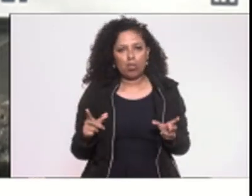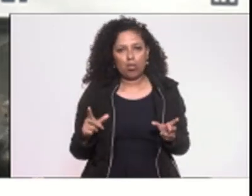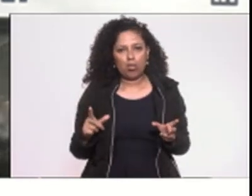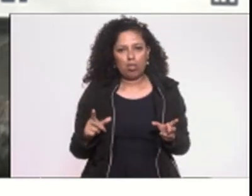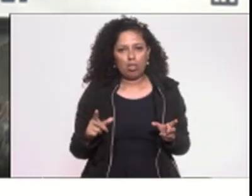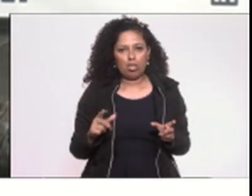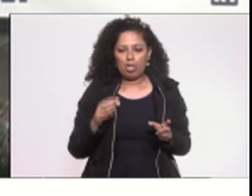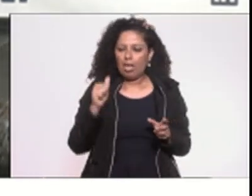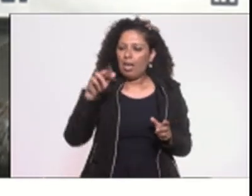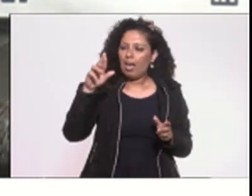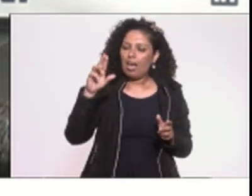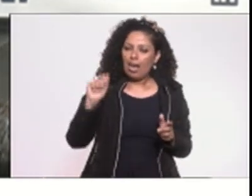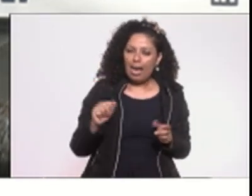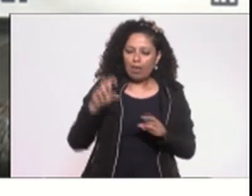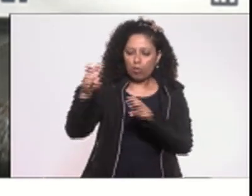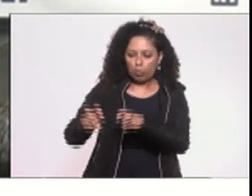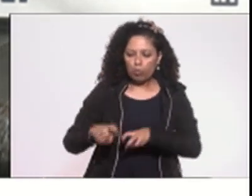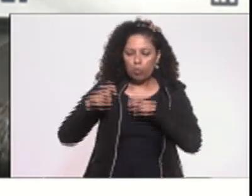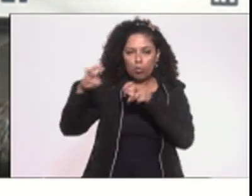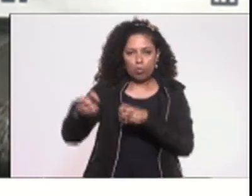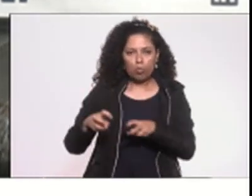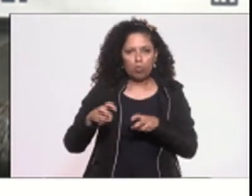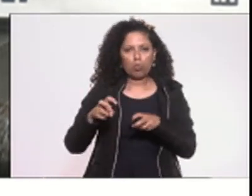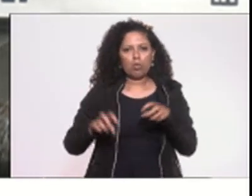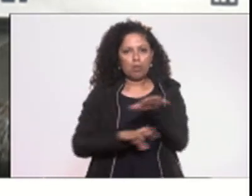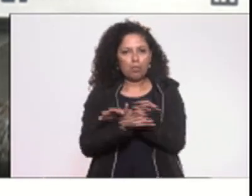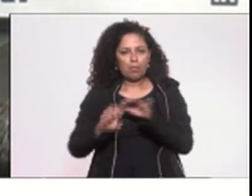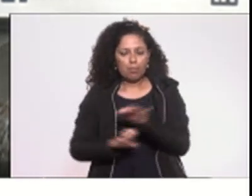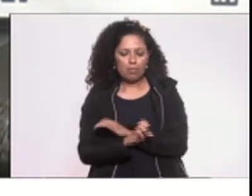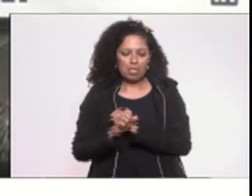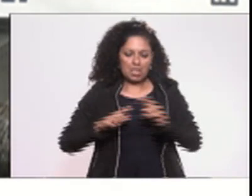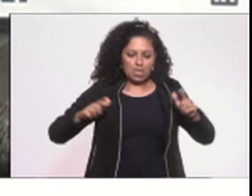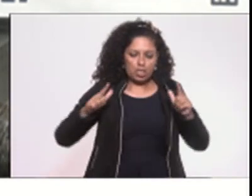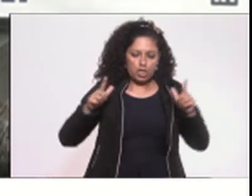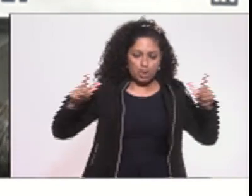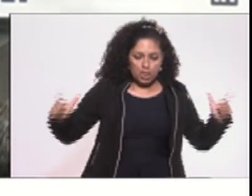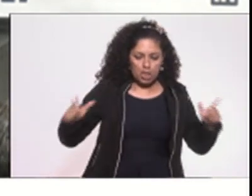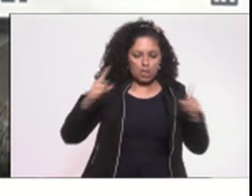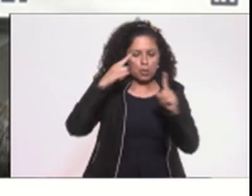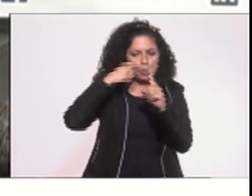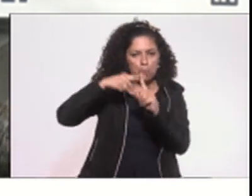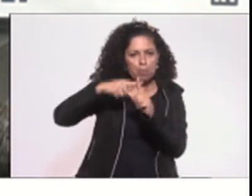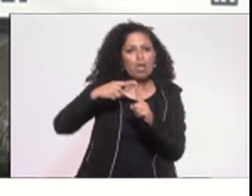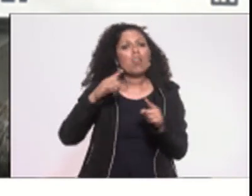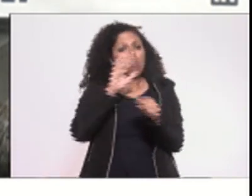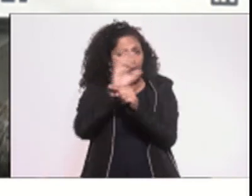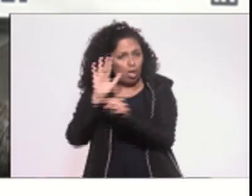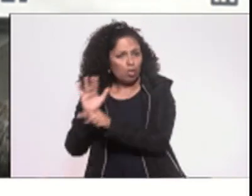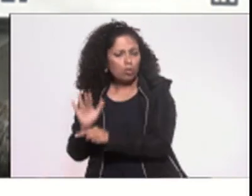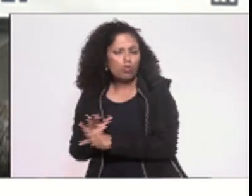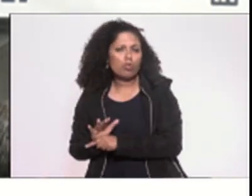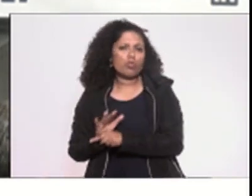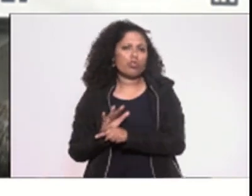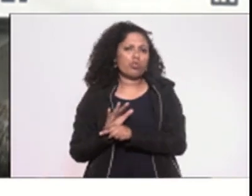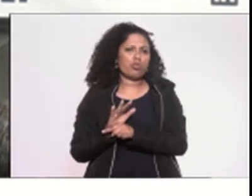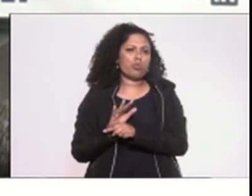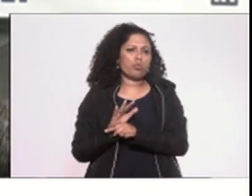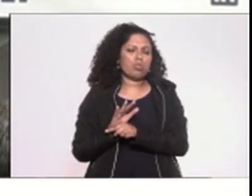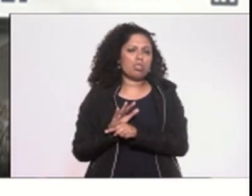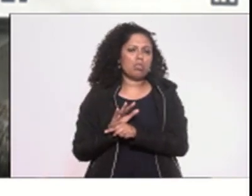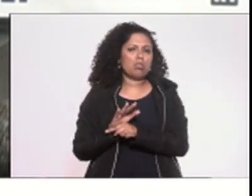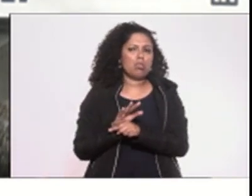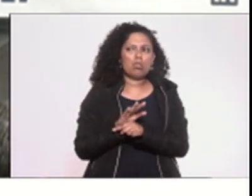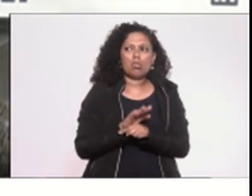o agronegócio, de uma forma geral, não considerando apenas os grandes, ele mantém uma